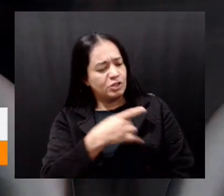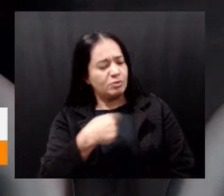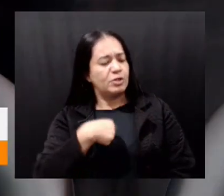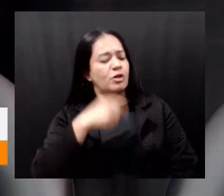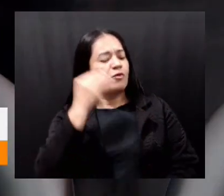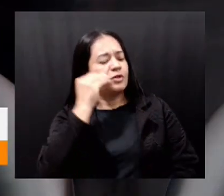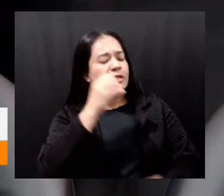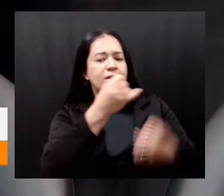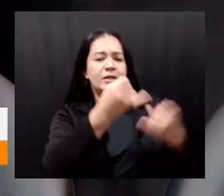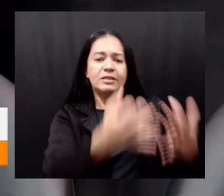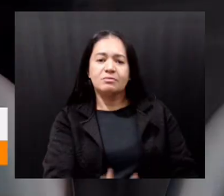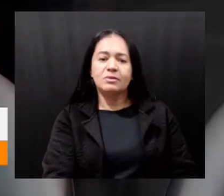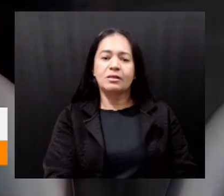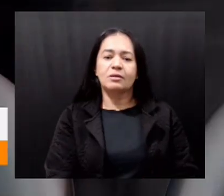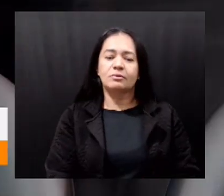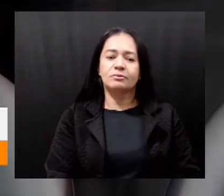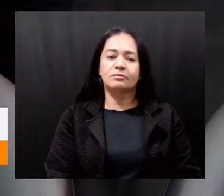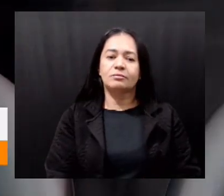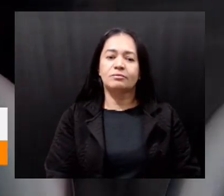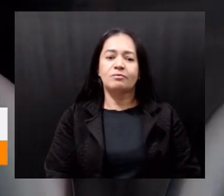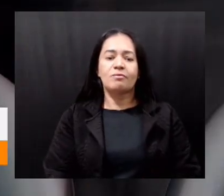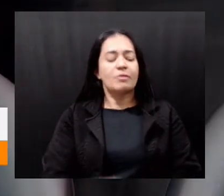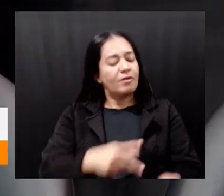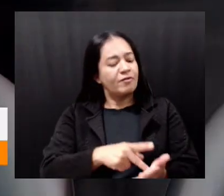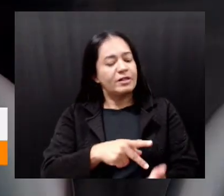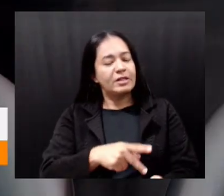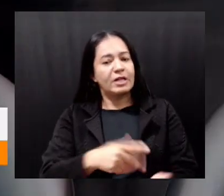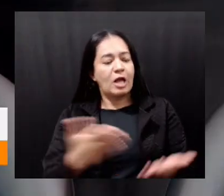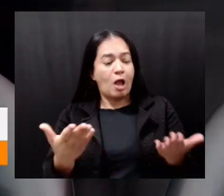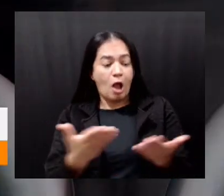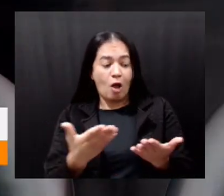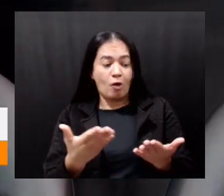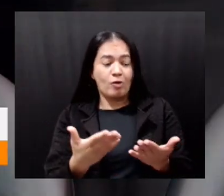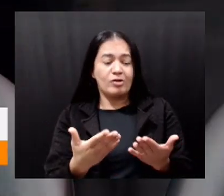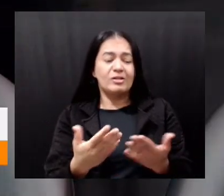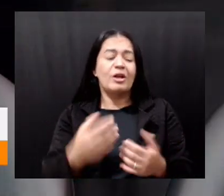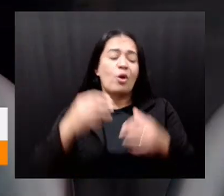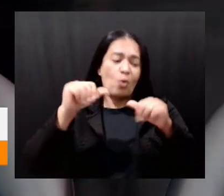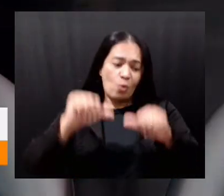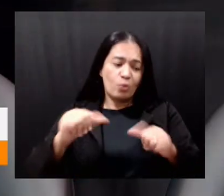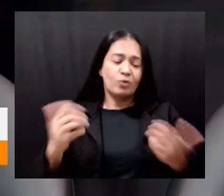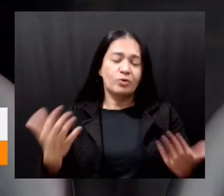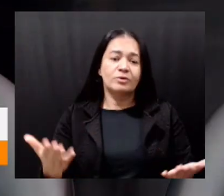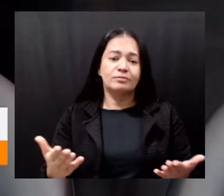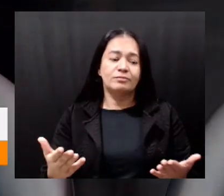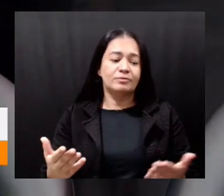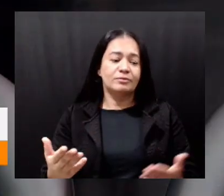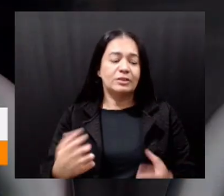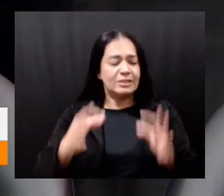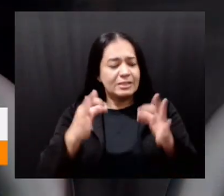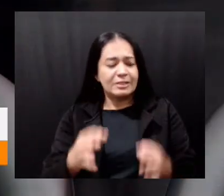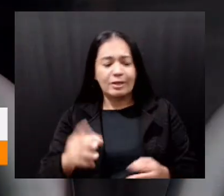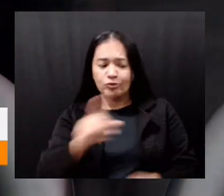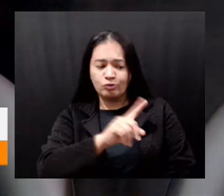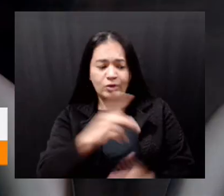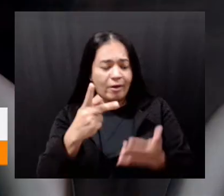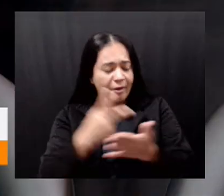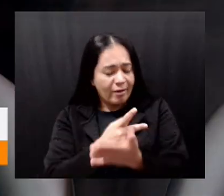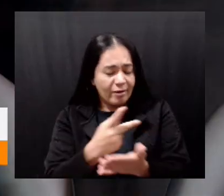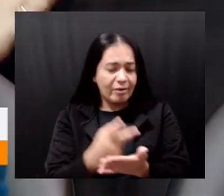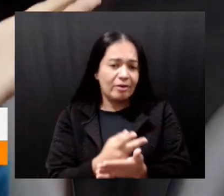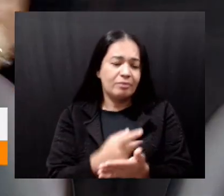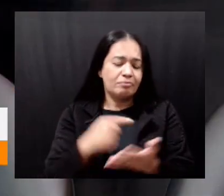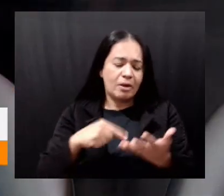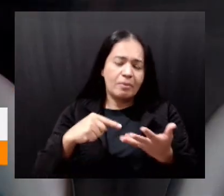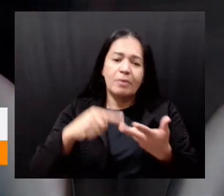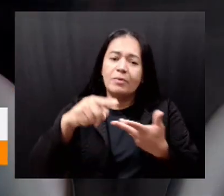acontece, realmente não é uma situação agradável, né? Não está certo fazer isso, enfim. Não é